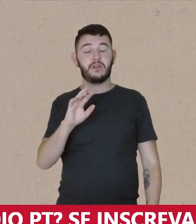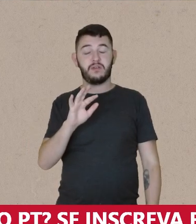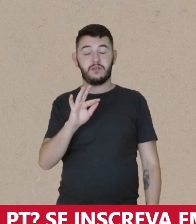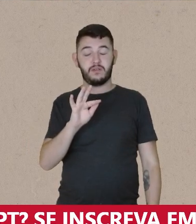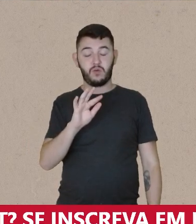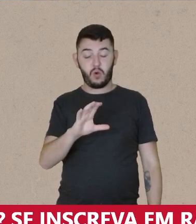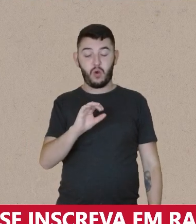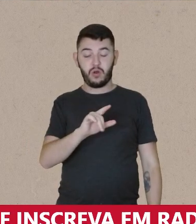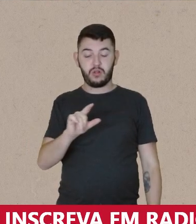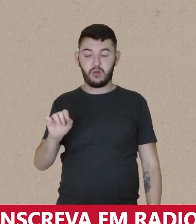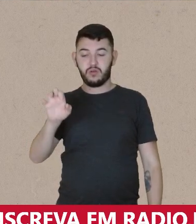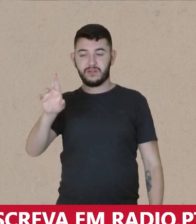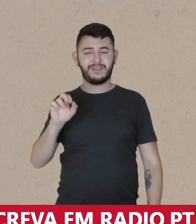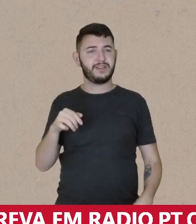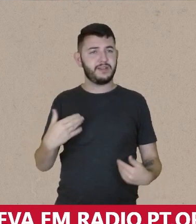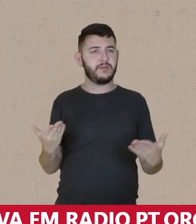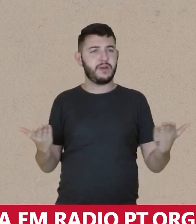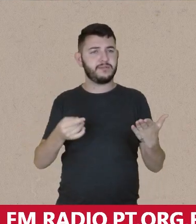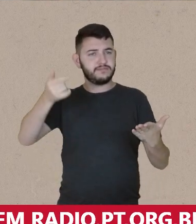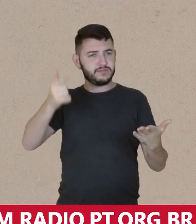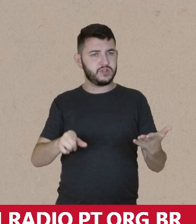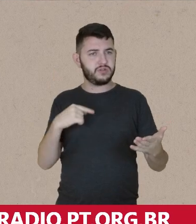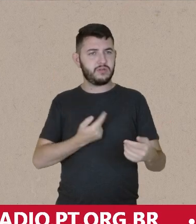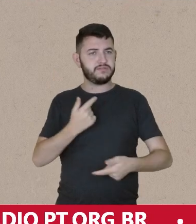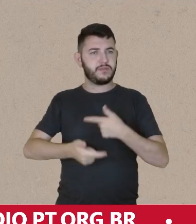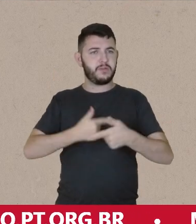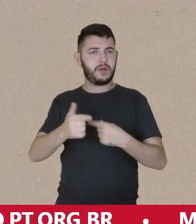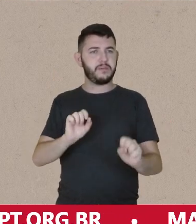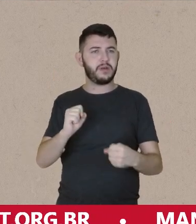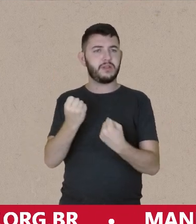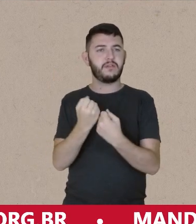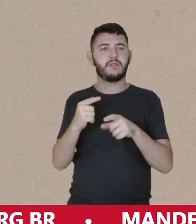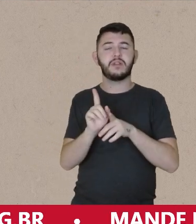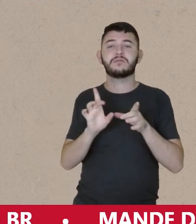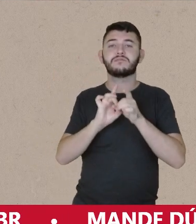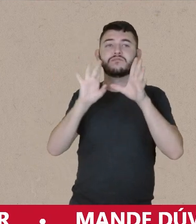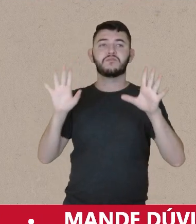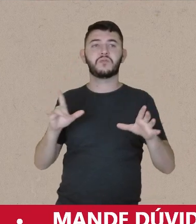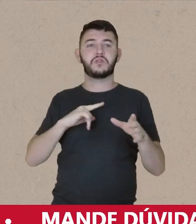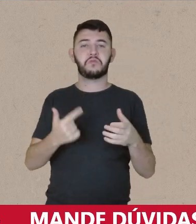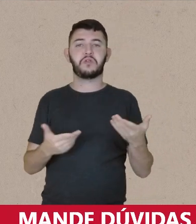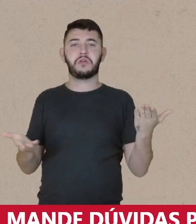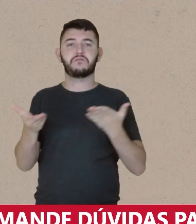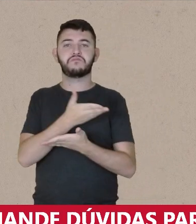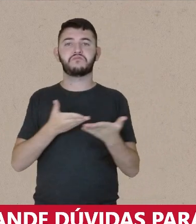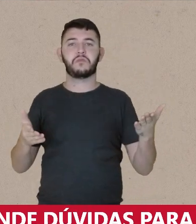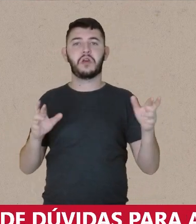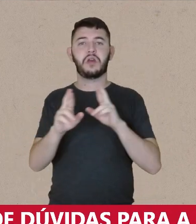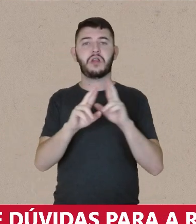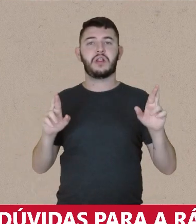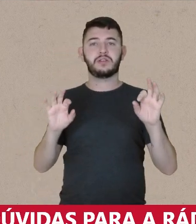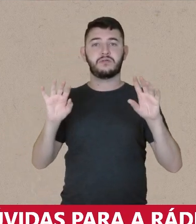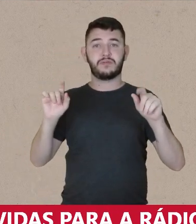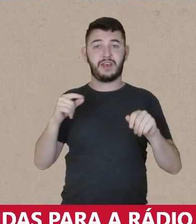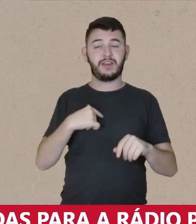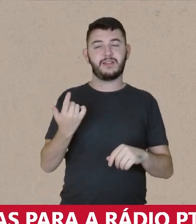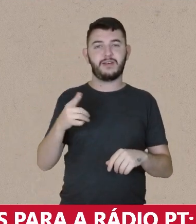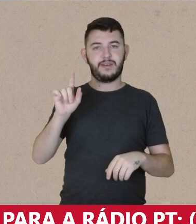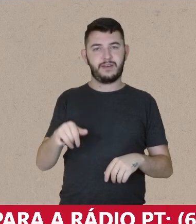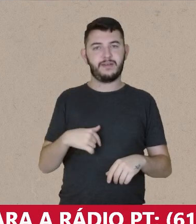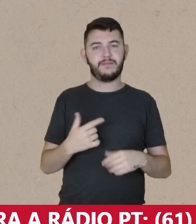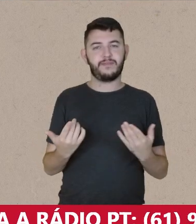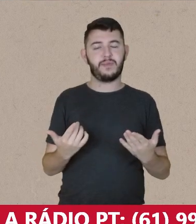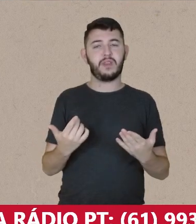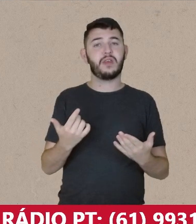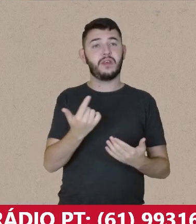uma unidade política ampla para defender a democracia, que não tem relação com a disputa de 22, onde nós